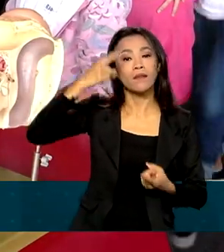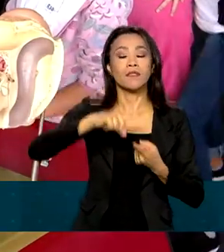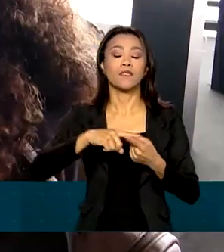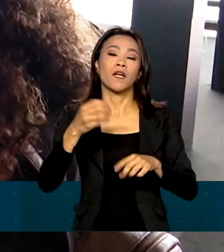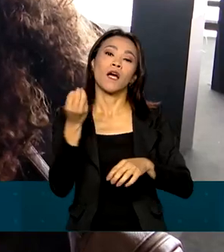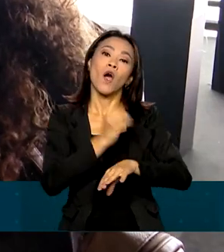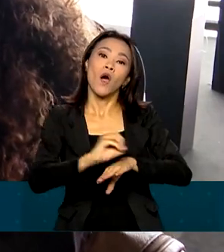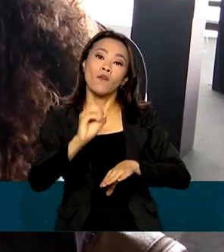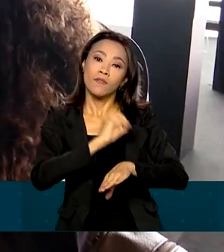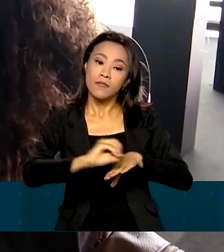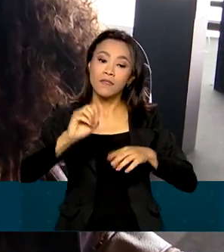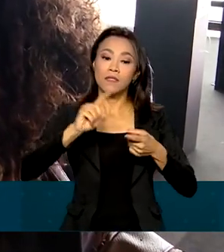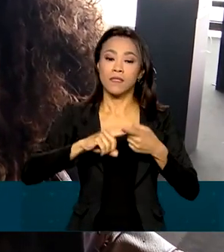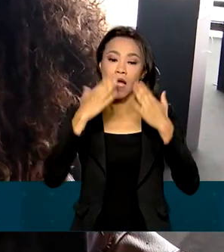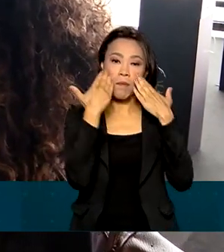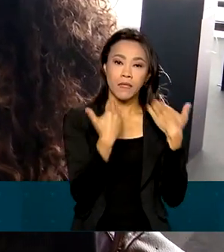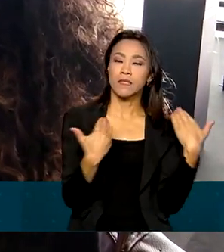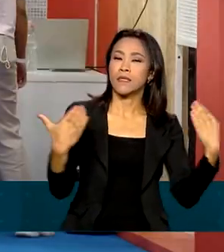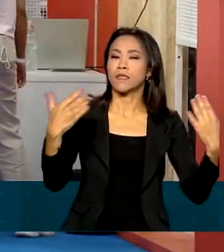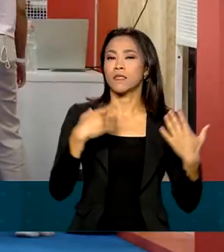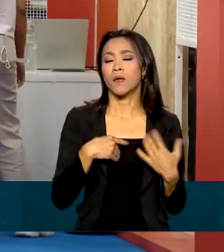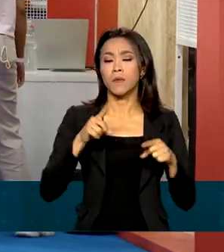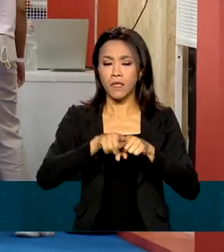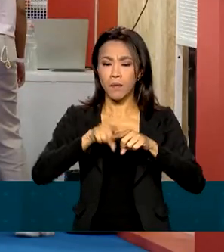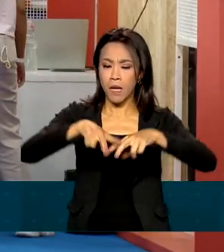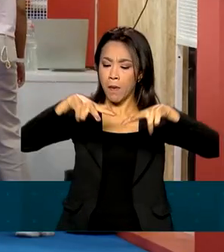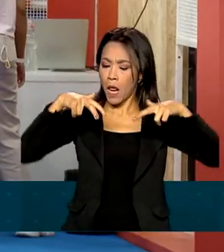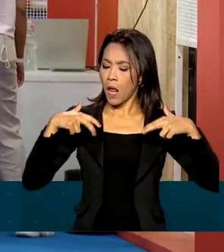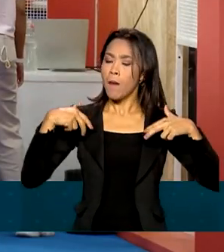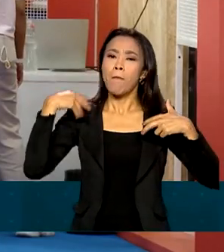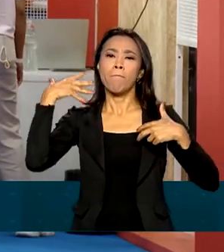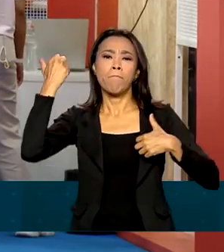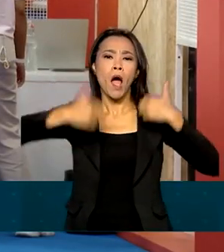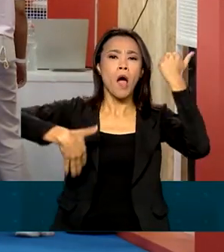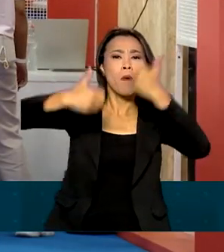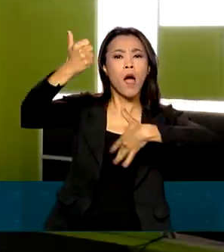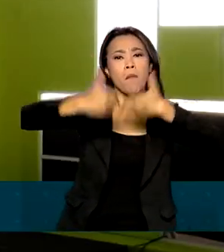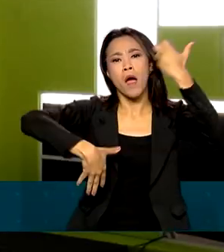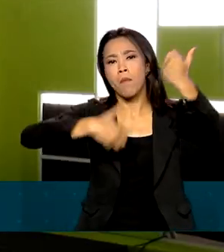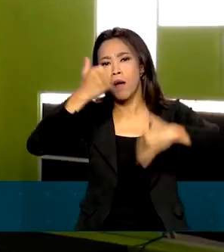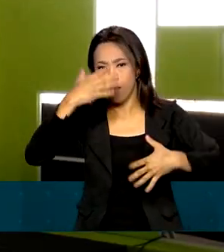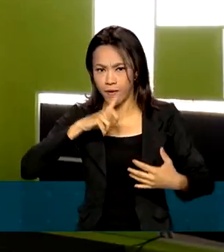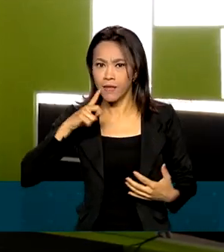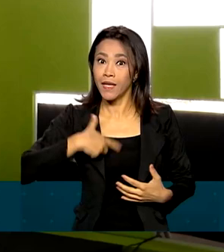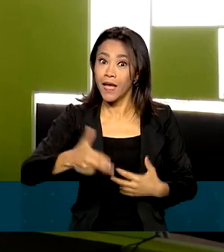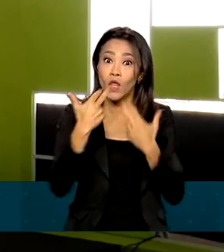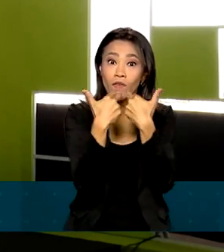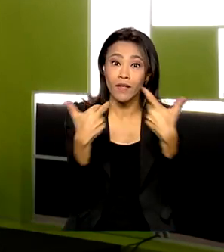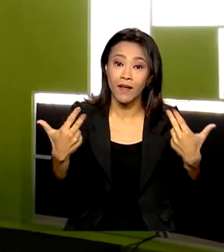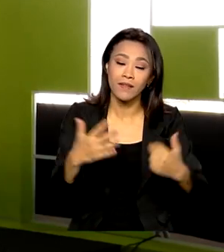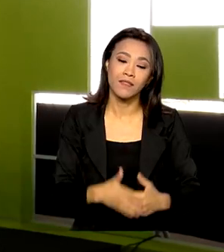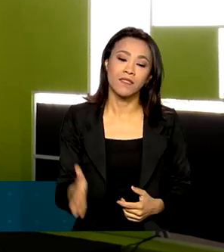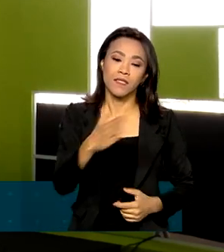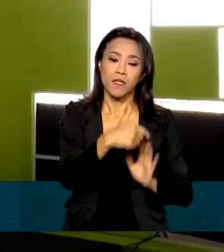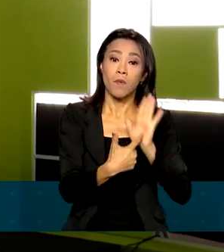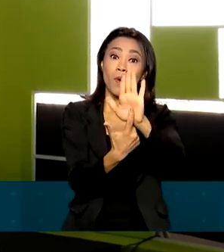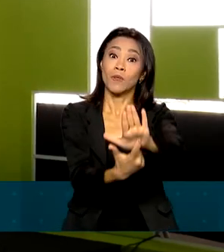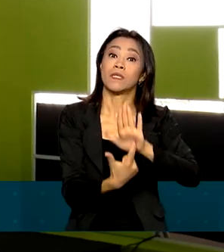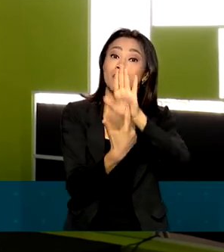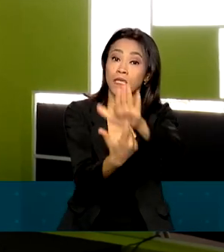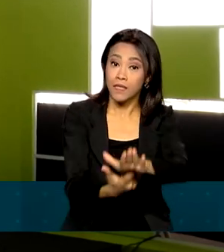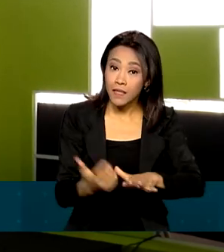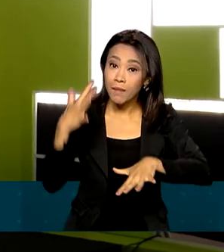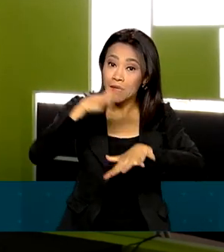oficinas, exposições e mesas redondas, que são novidade neste ano. Nós queremos transmitir o quanto a matemática é encantadora,